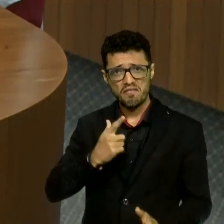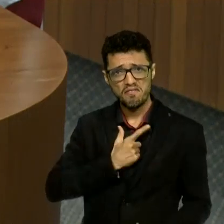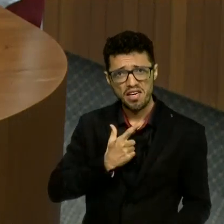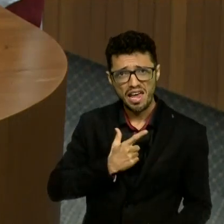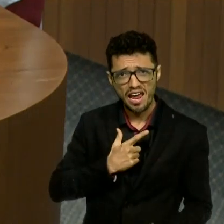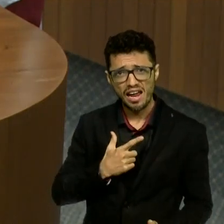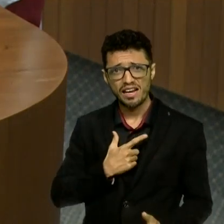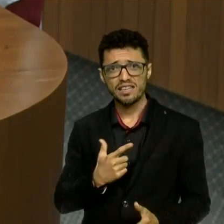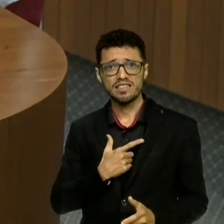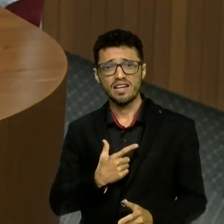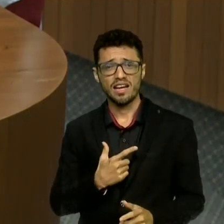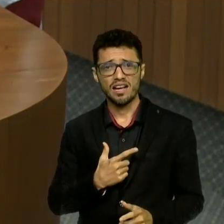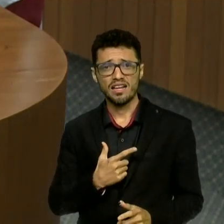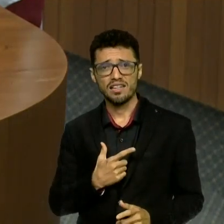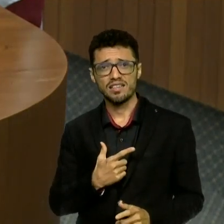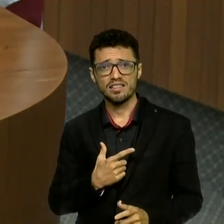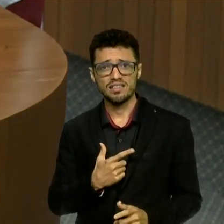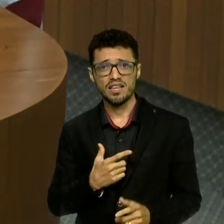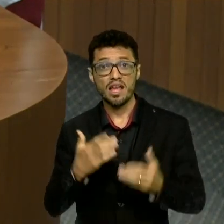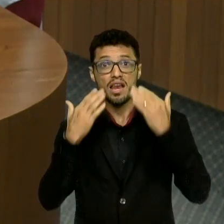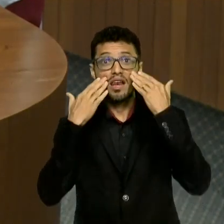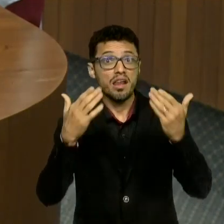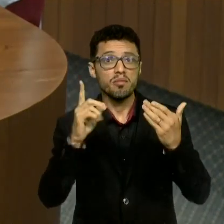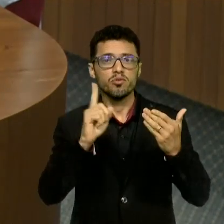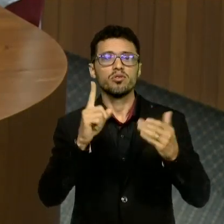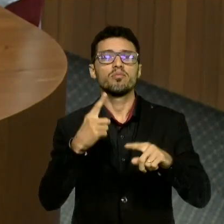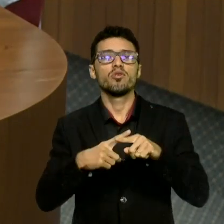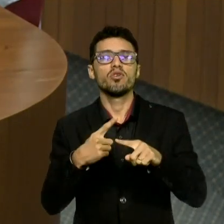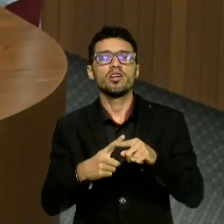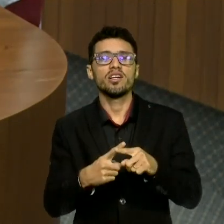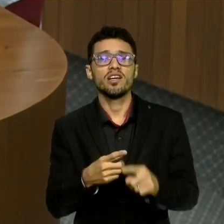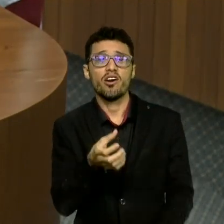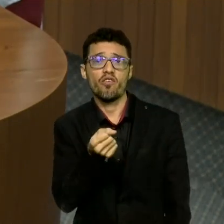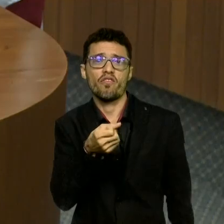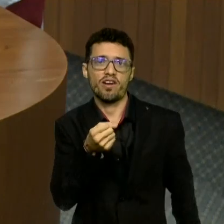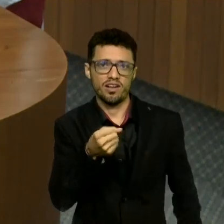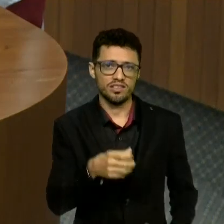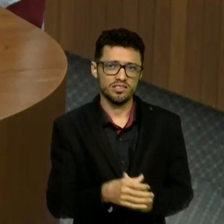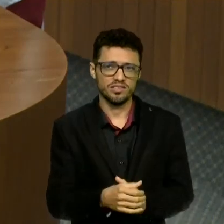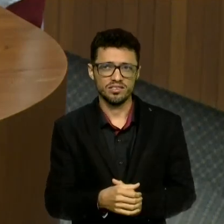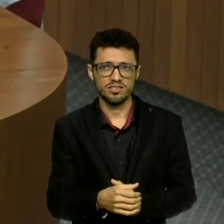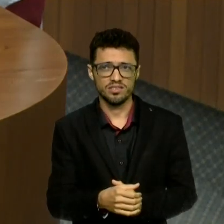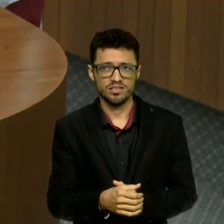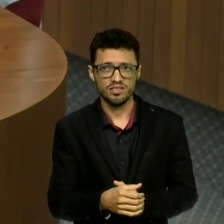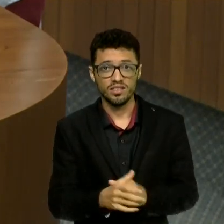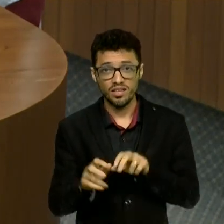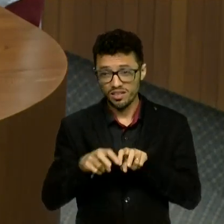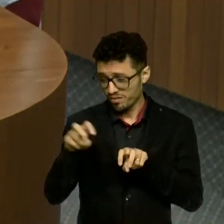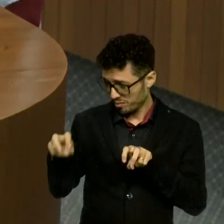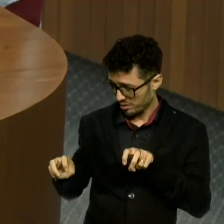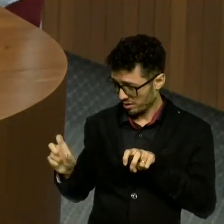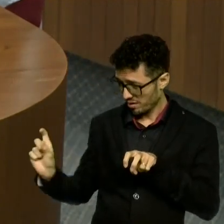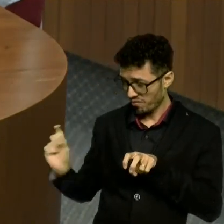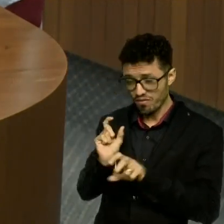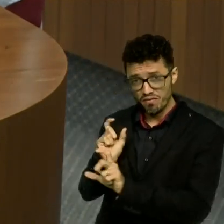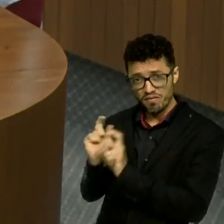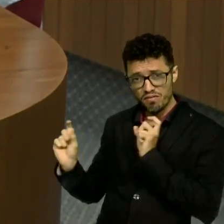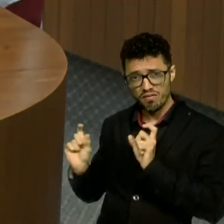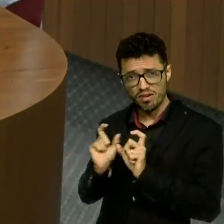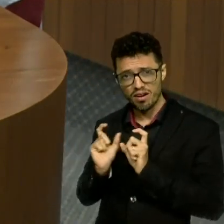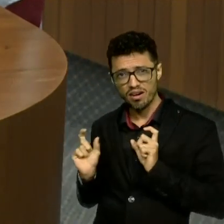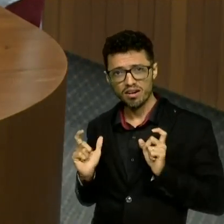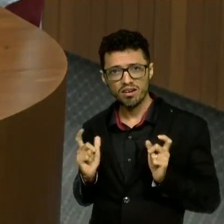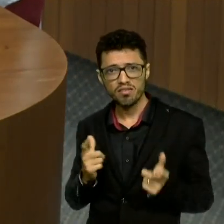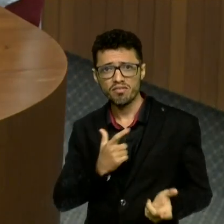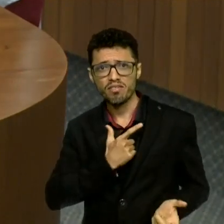porque não tem coragem de assumir o que faz, do que disse a mim, inclusive sentado ali ao lado. Lamento muito, lamento